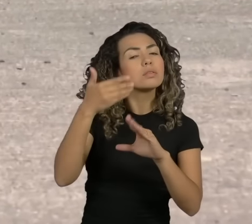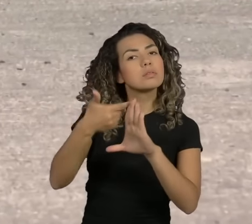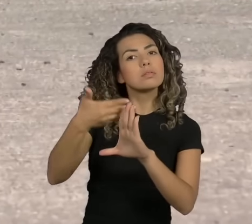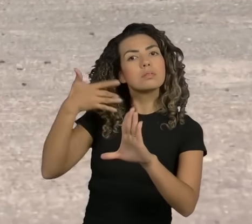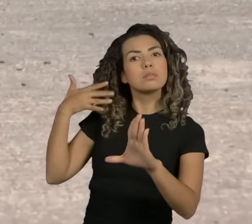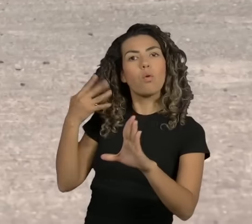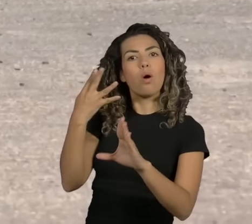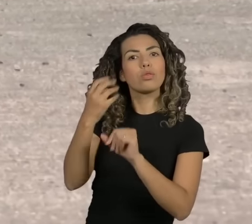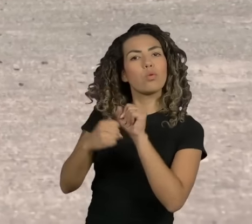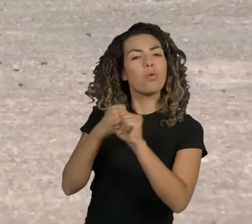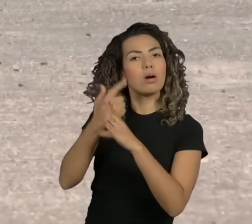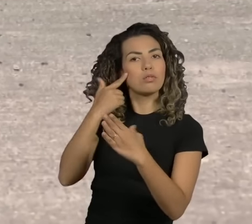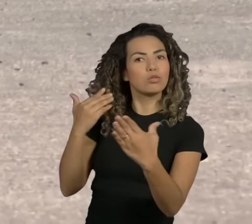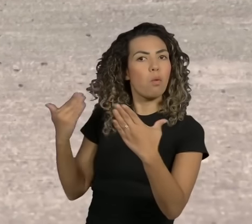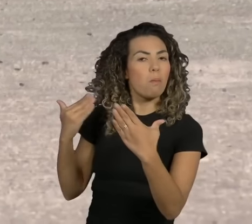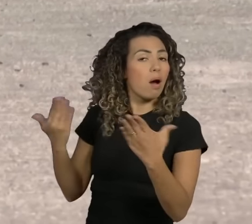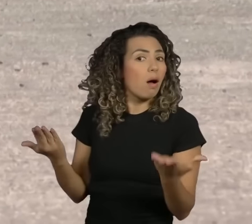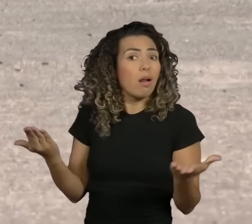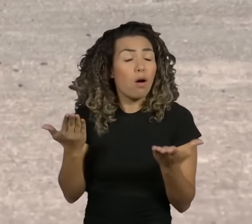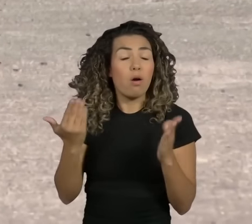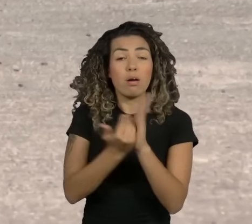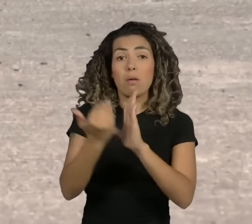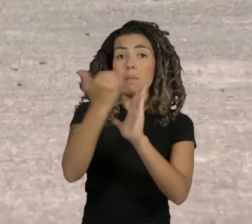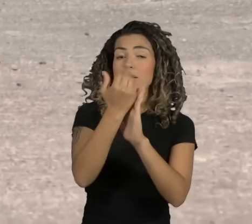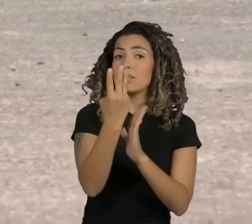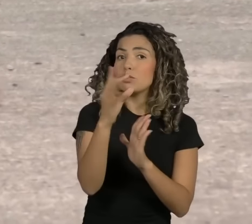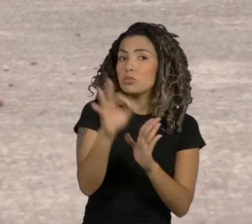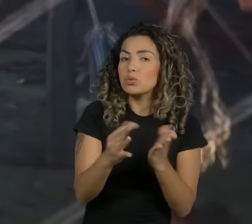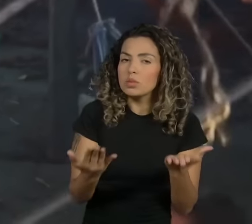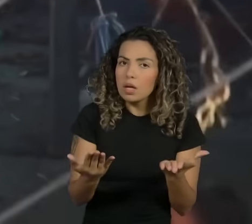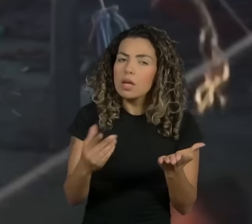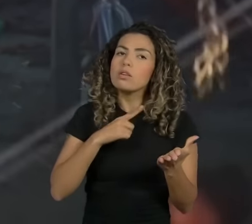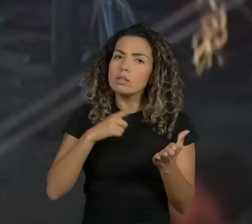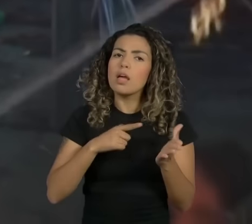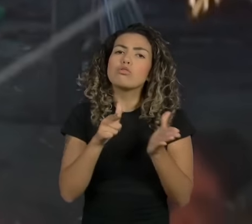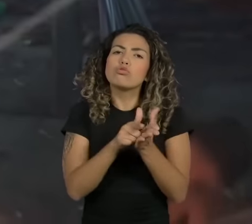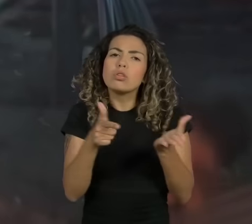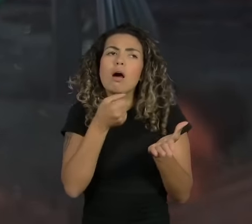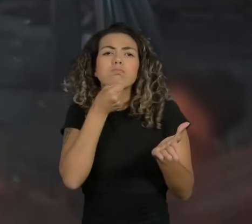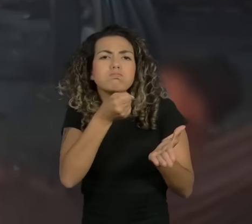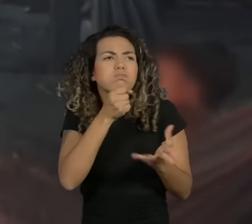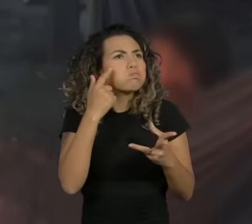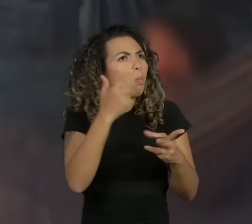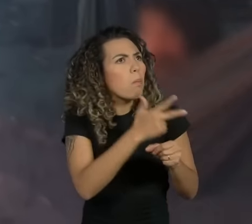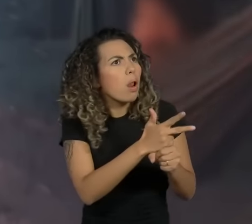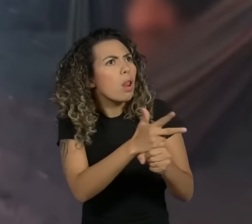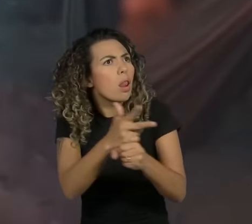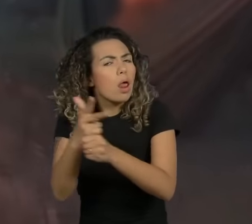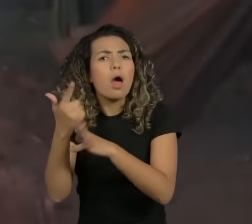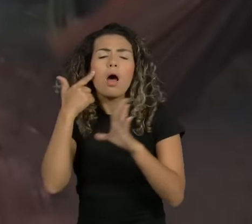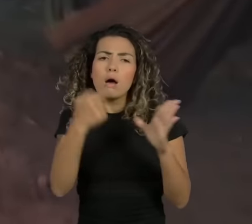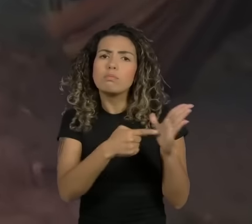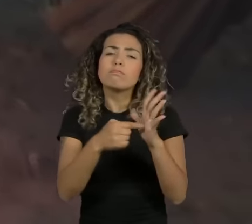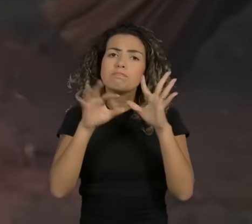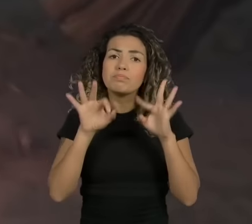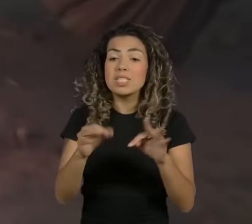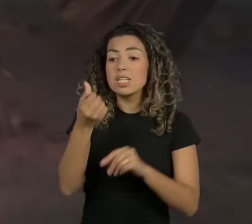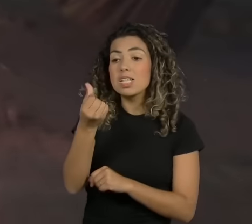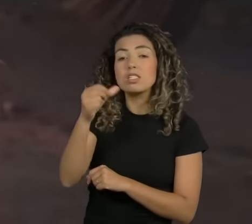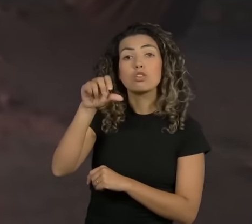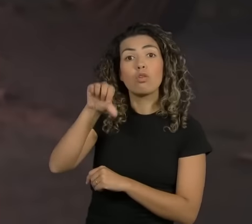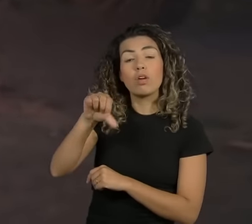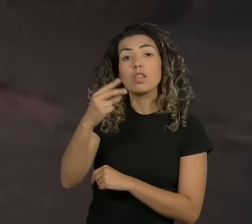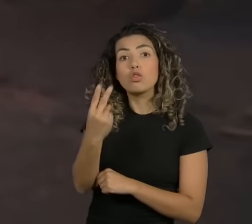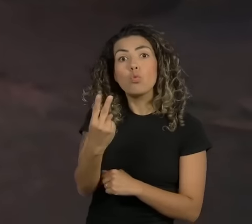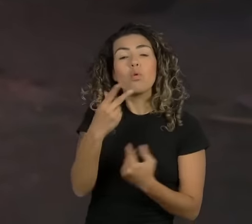anos anteriores. Para a Associação Brasileira de Jornalismo Investigativo, foram 692